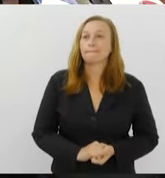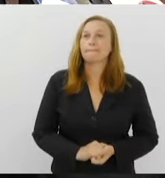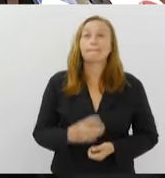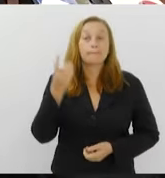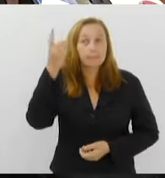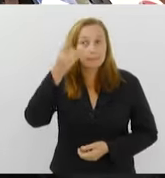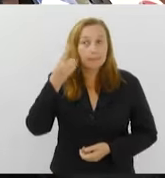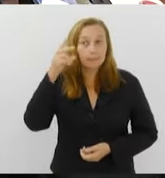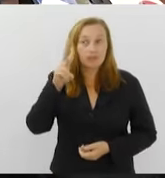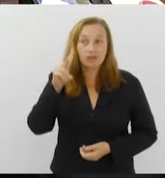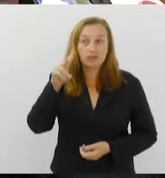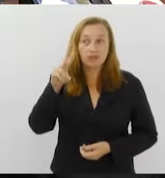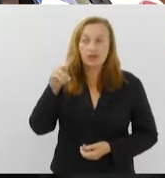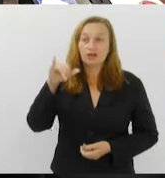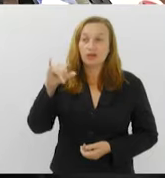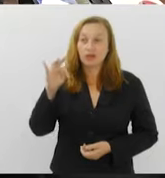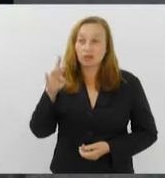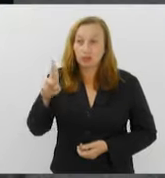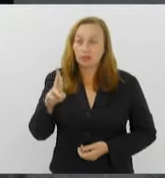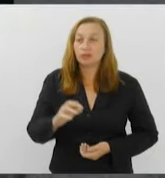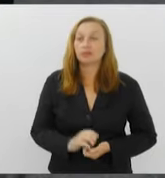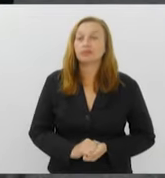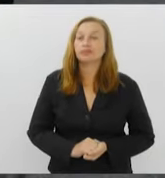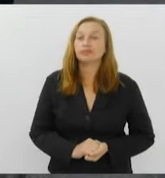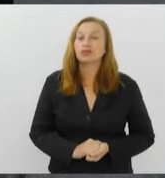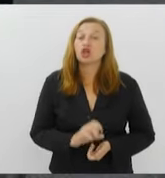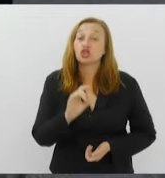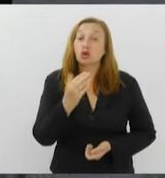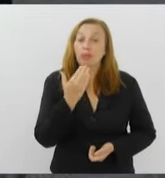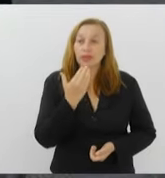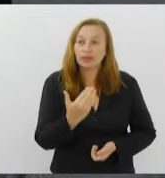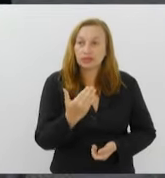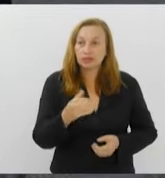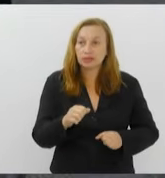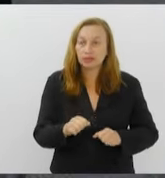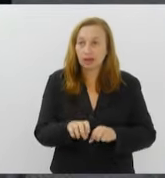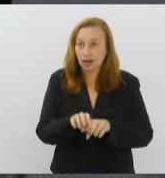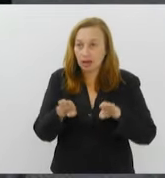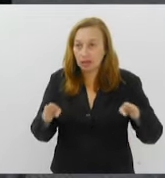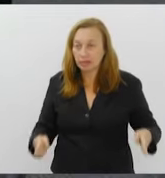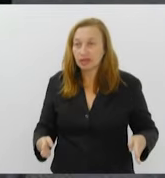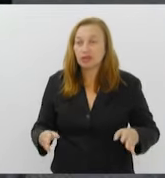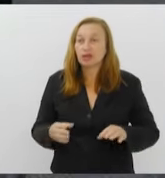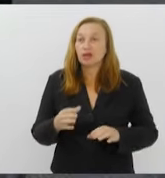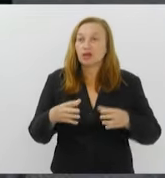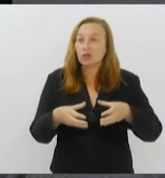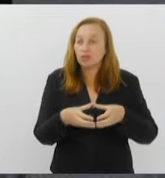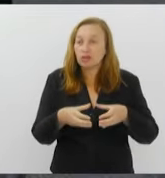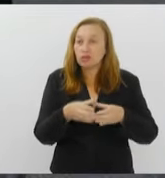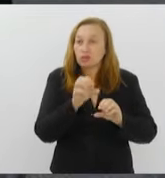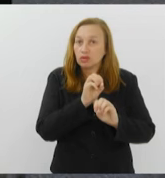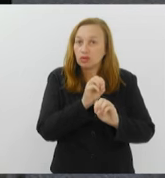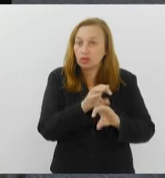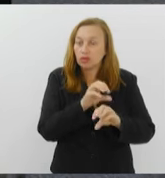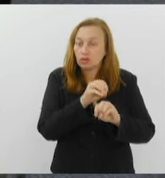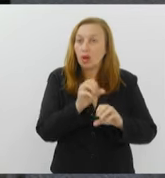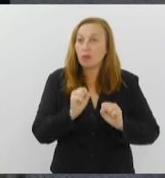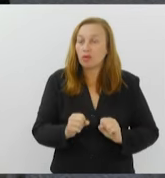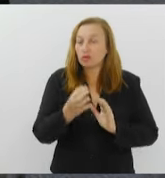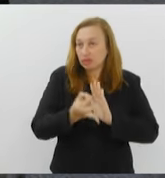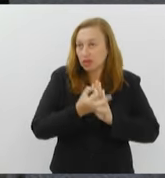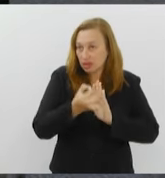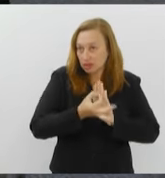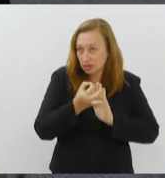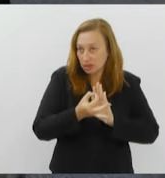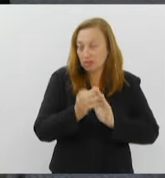Deputado Vitor Júnior, obrigado, deputada Marina. Senhor presidente, só para solicitar à mesa que a Comissão de Educação possa emitir parecer,